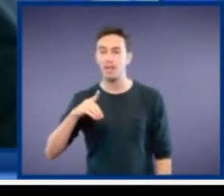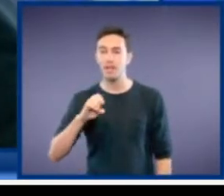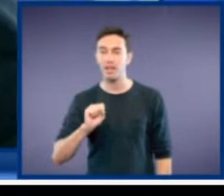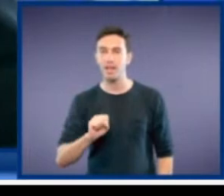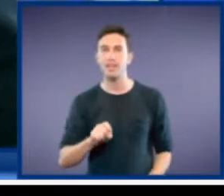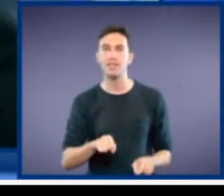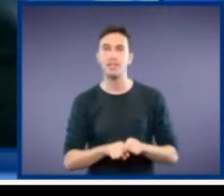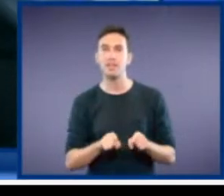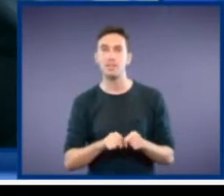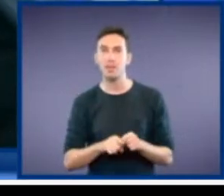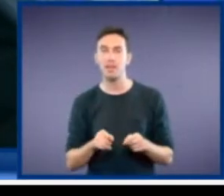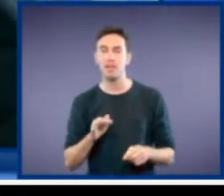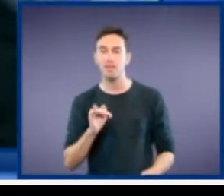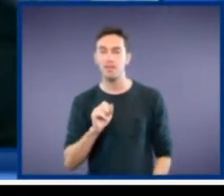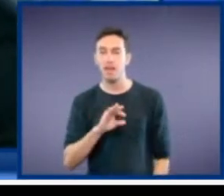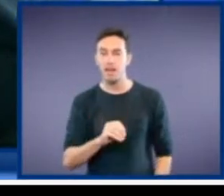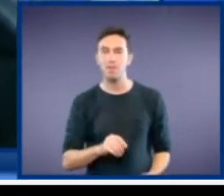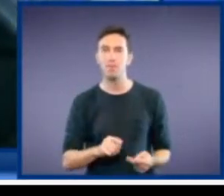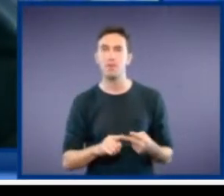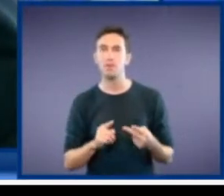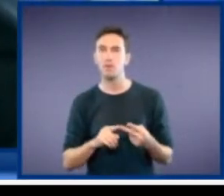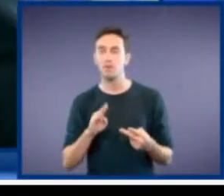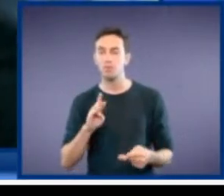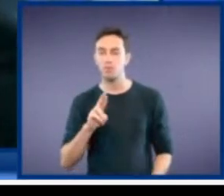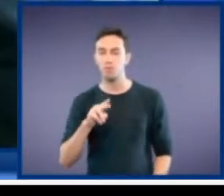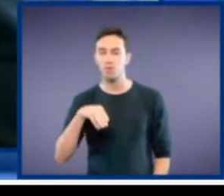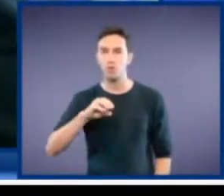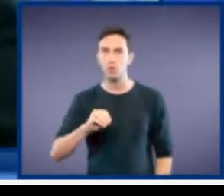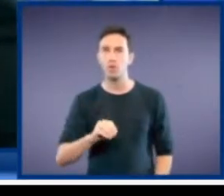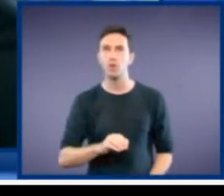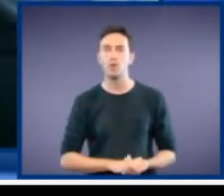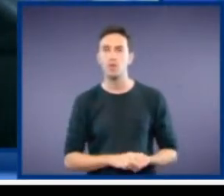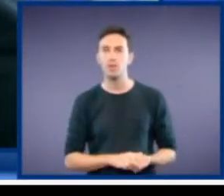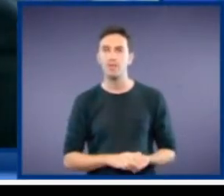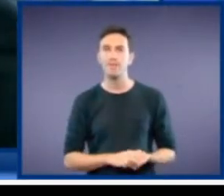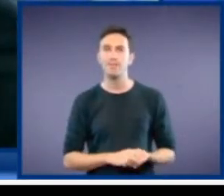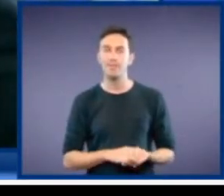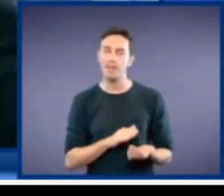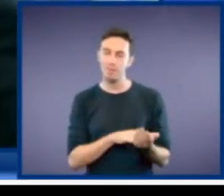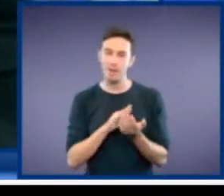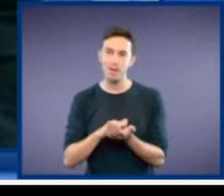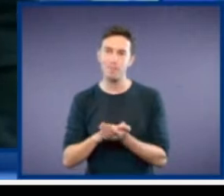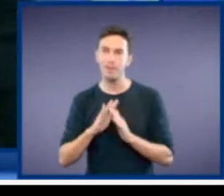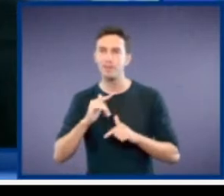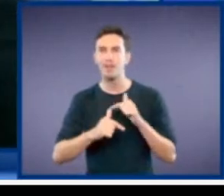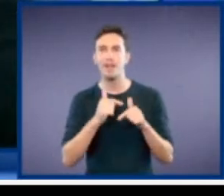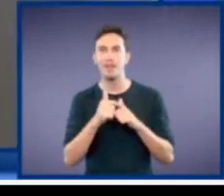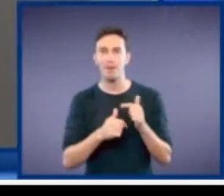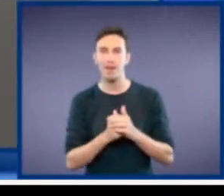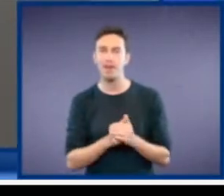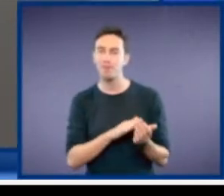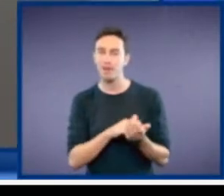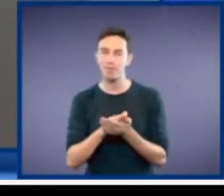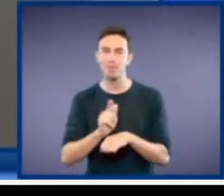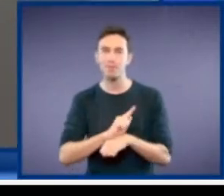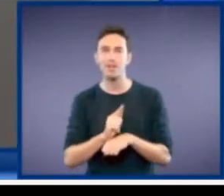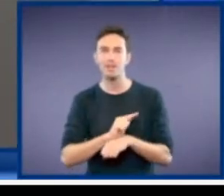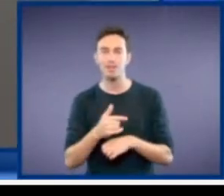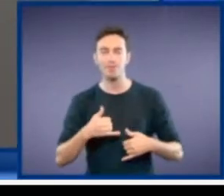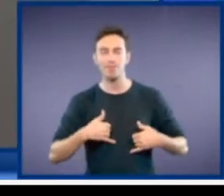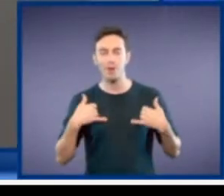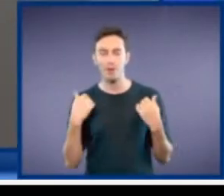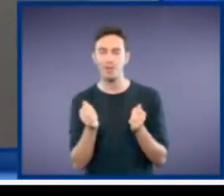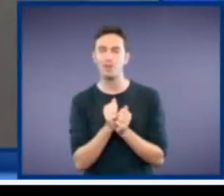Fábio Abrão, Bruno Laskowski, Bruno é difícil o sobrenome. Parabéns pelo trabalho, gente, parabéns pela gestão. Uma honra estar com vocês